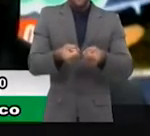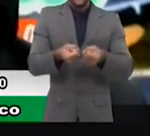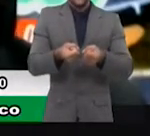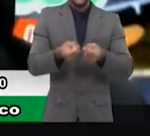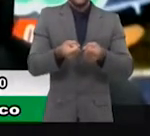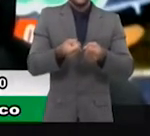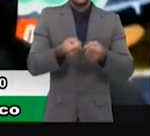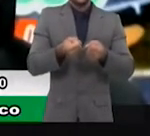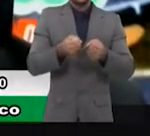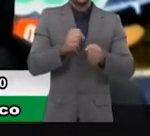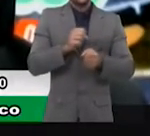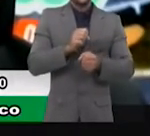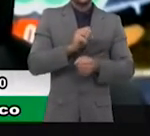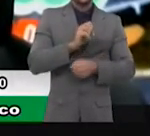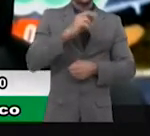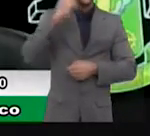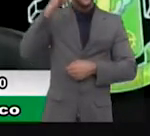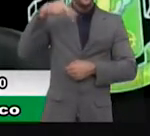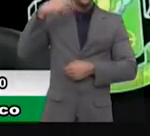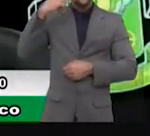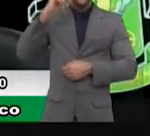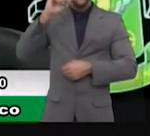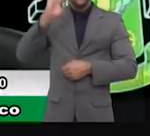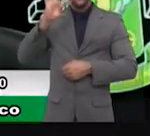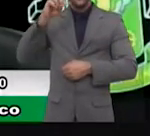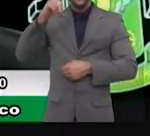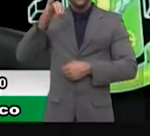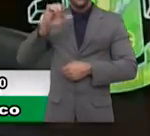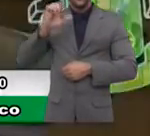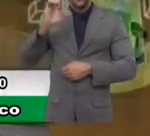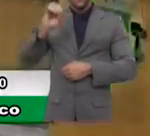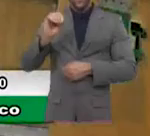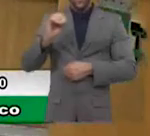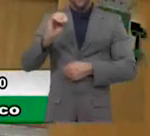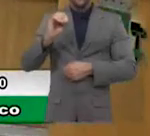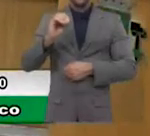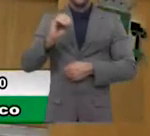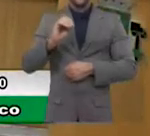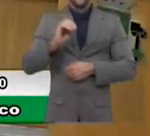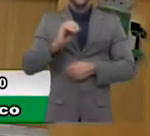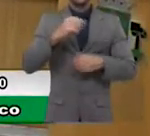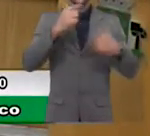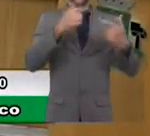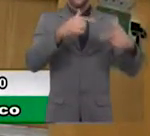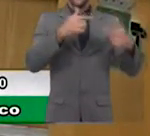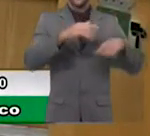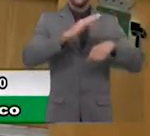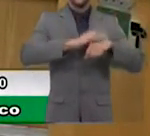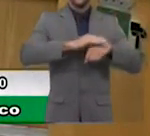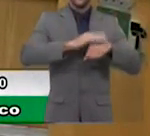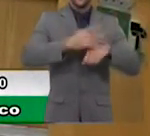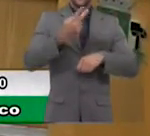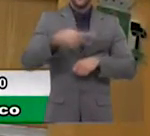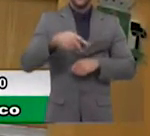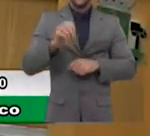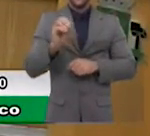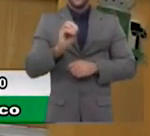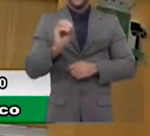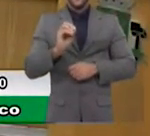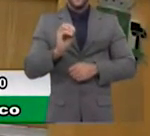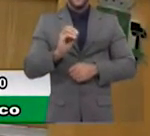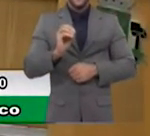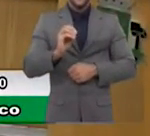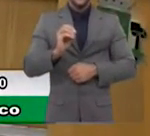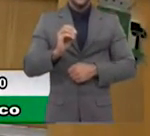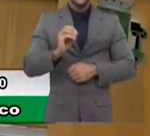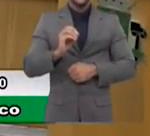do vereador Antônio Aparecido Toniolo pelos relevantes serviços prestados à cidade de Osasco.